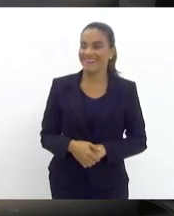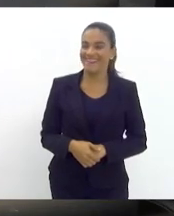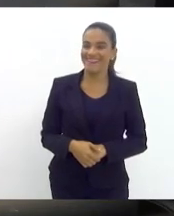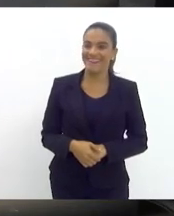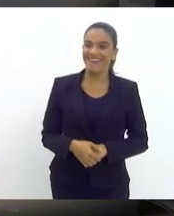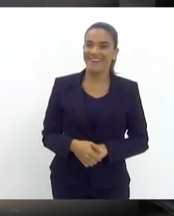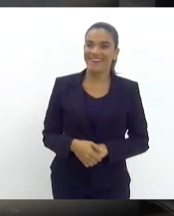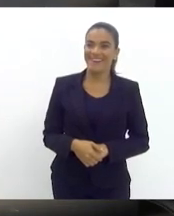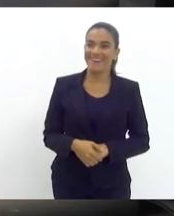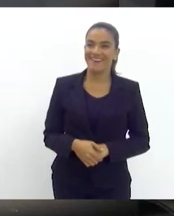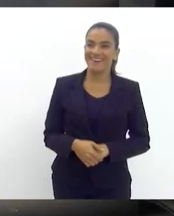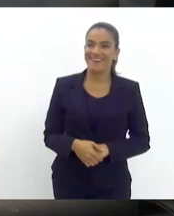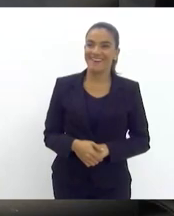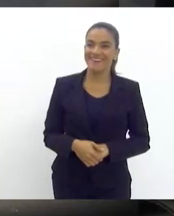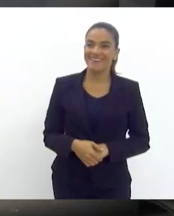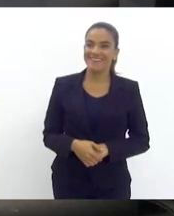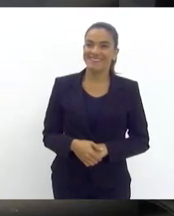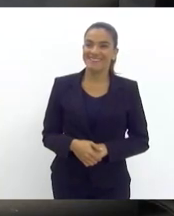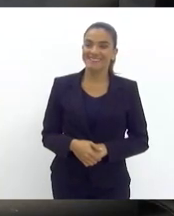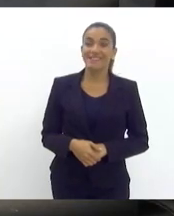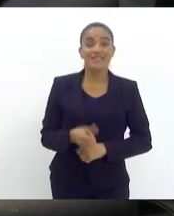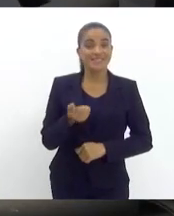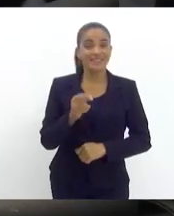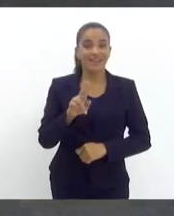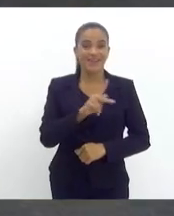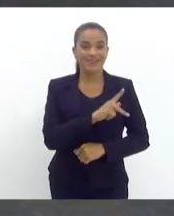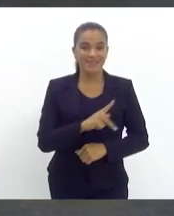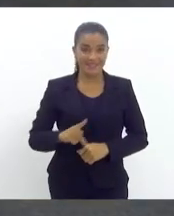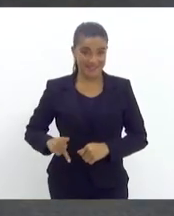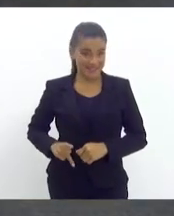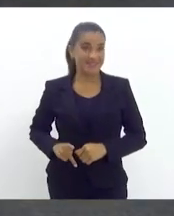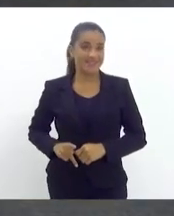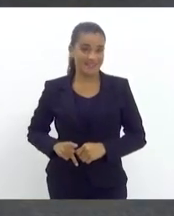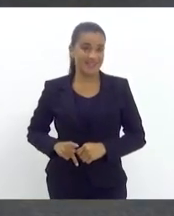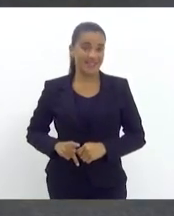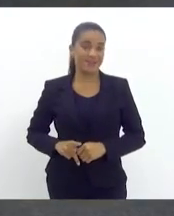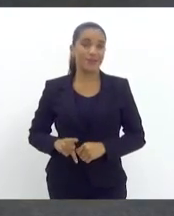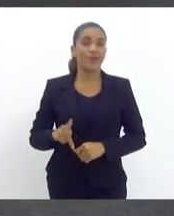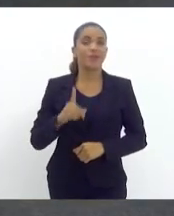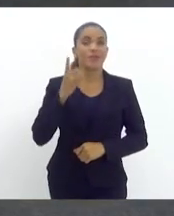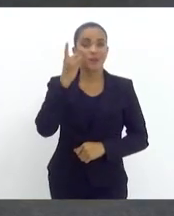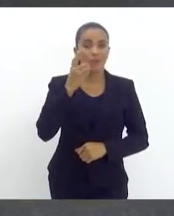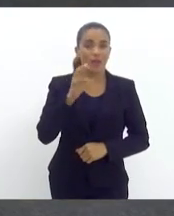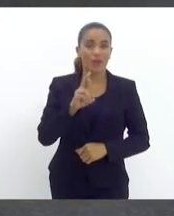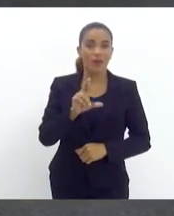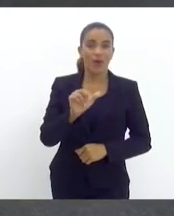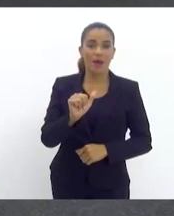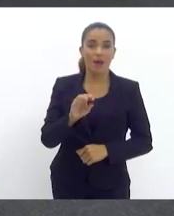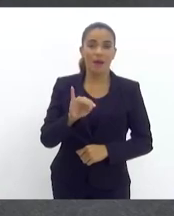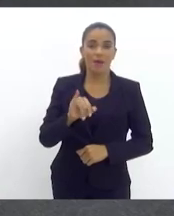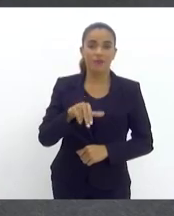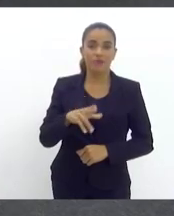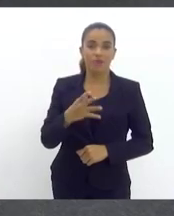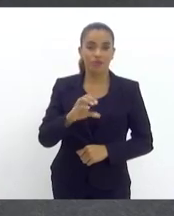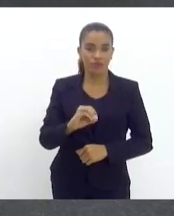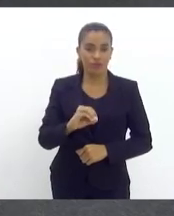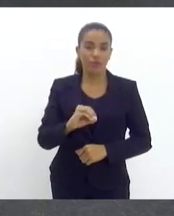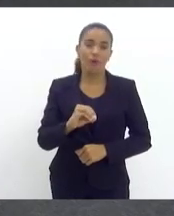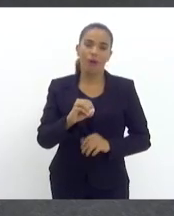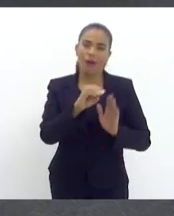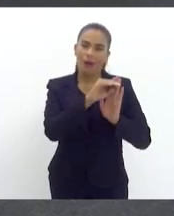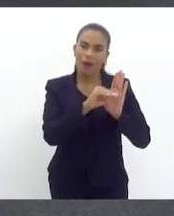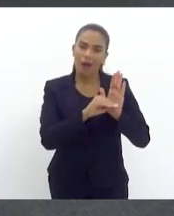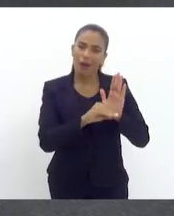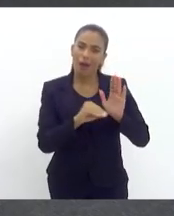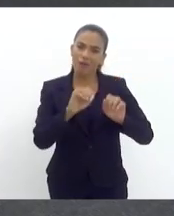alô agora tá senhor presidente em exercício Deputado Ratinho ato reflete